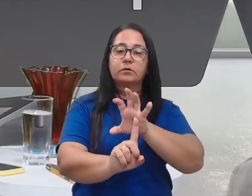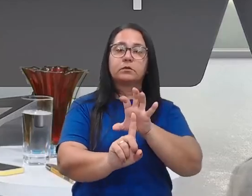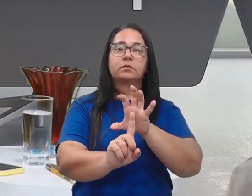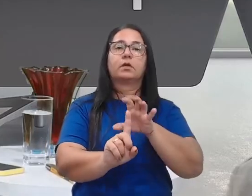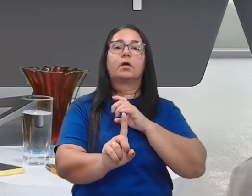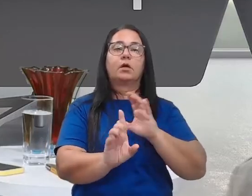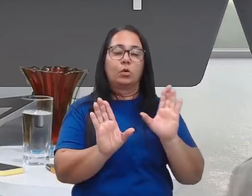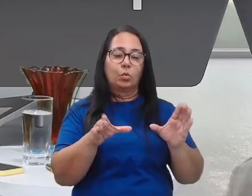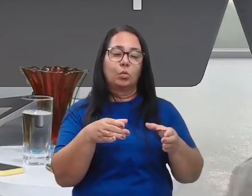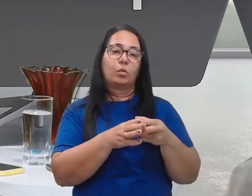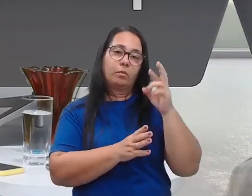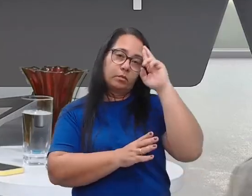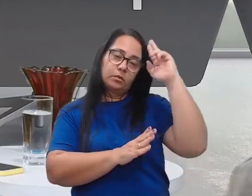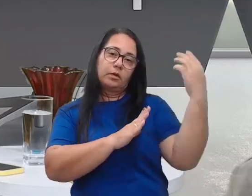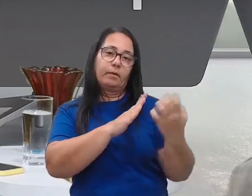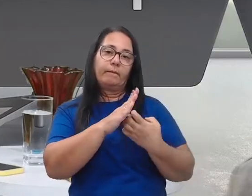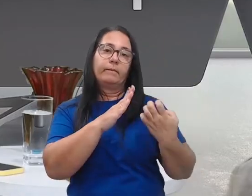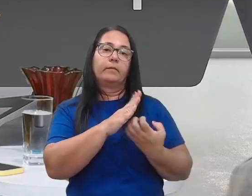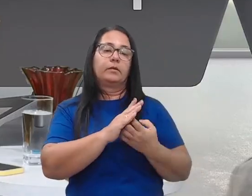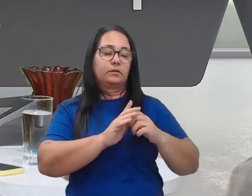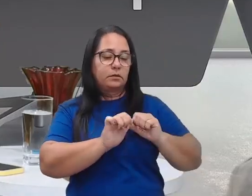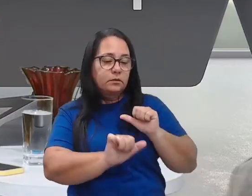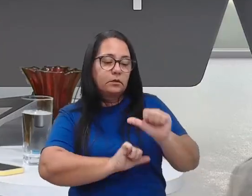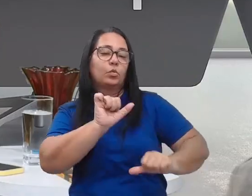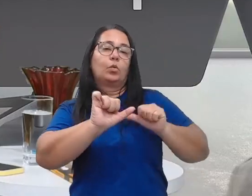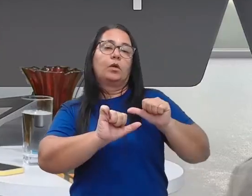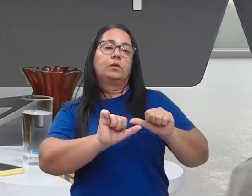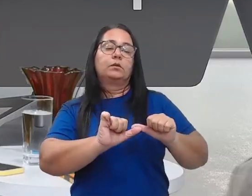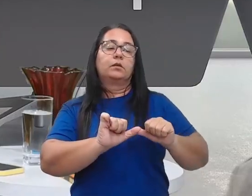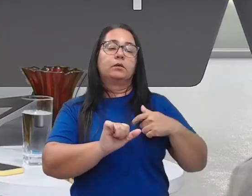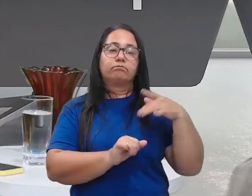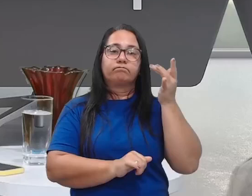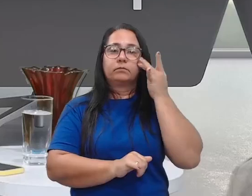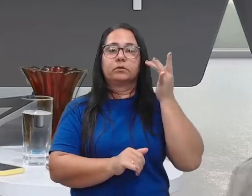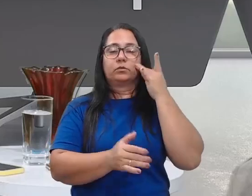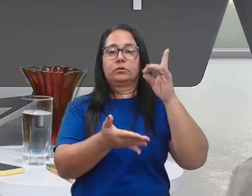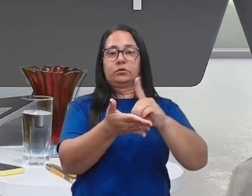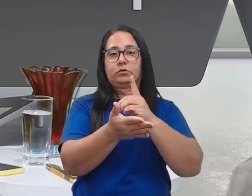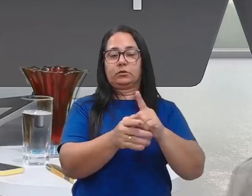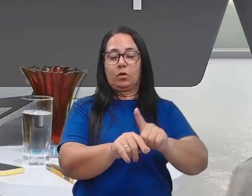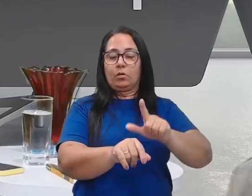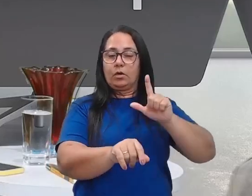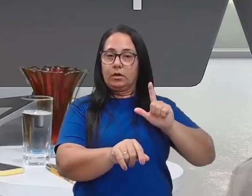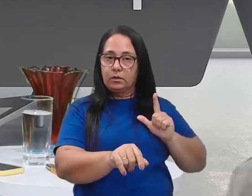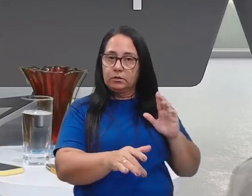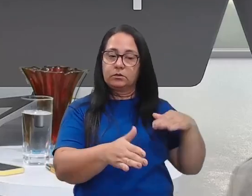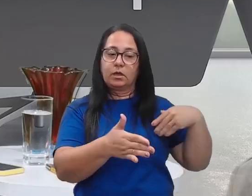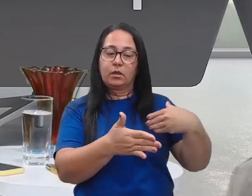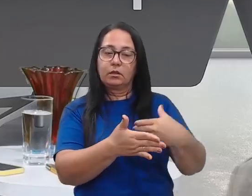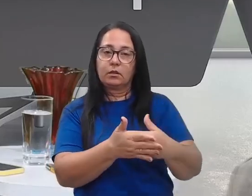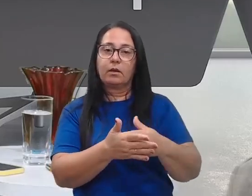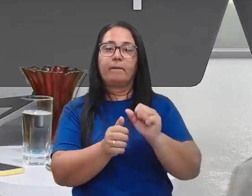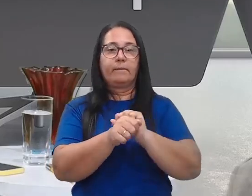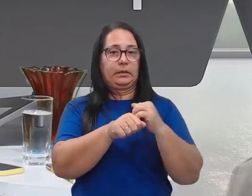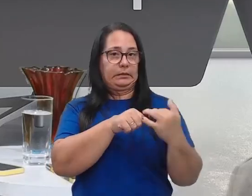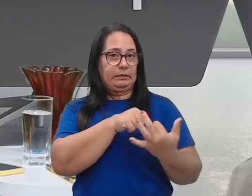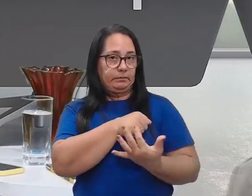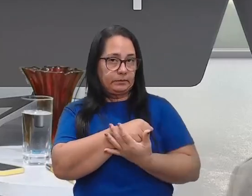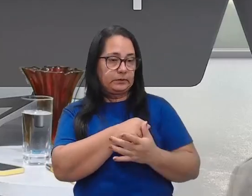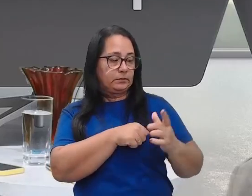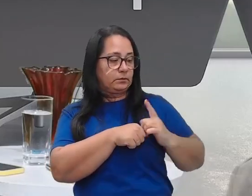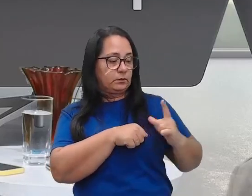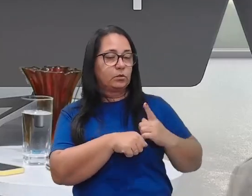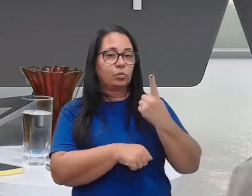se atualizarem. A maturidade digital das empresas antes e até a pandemia era tinha aquelas que já